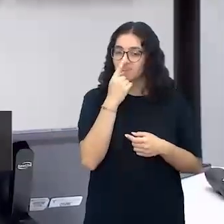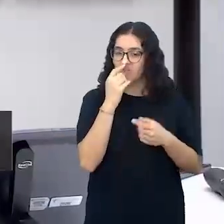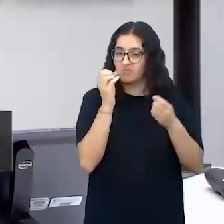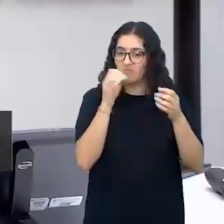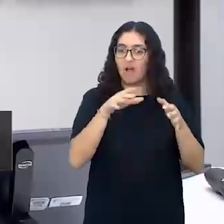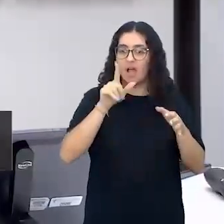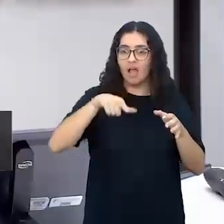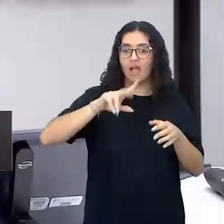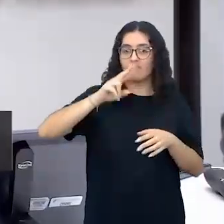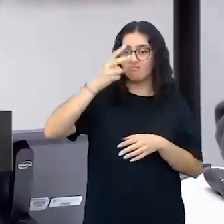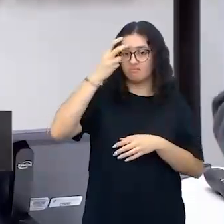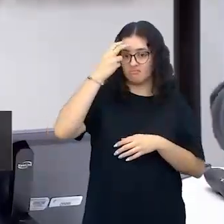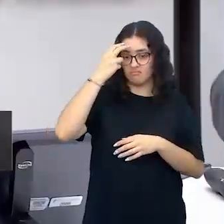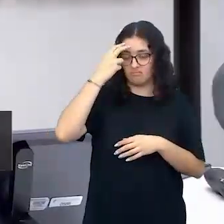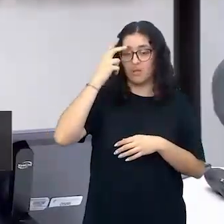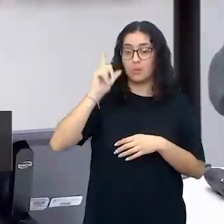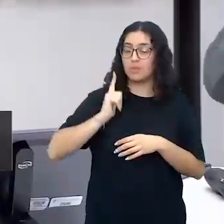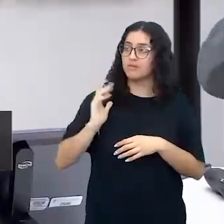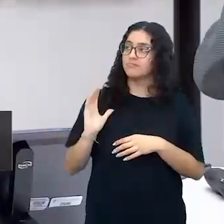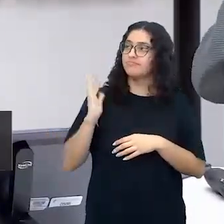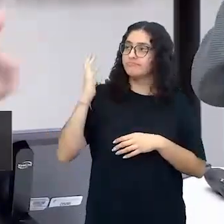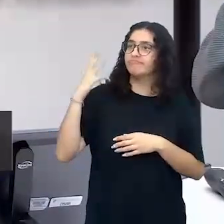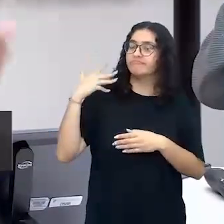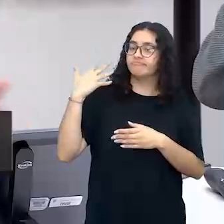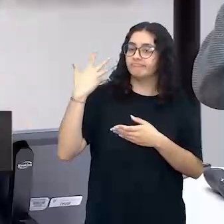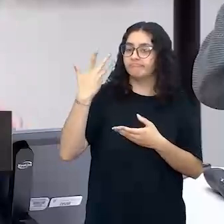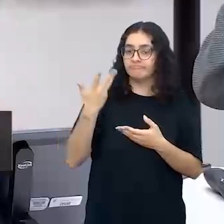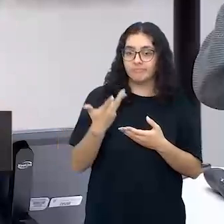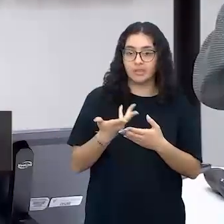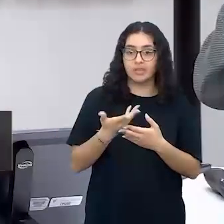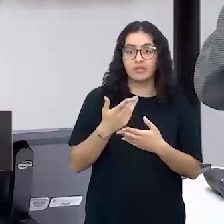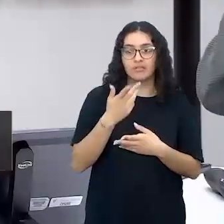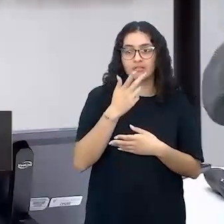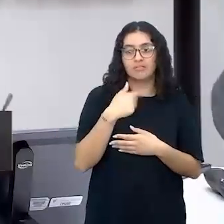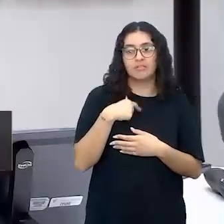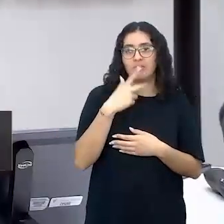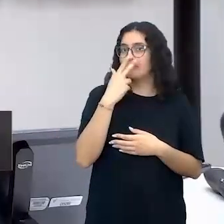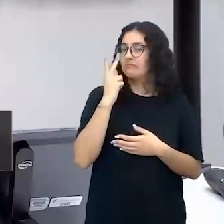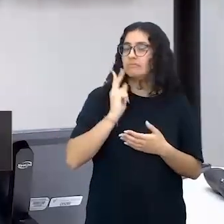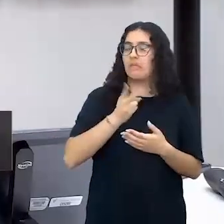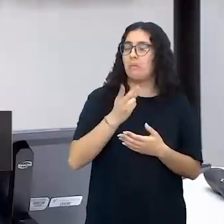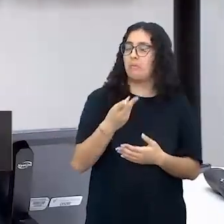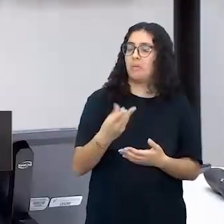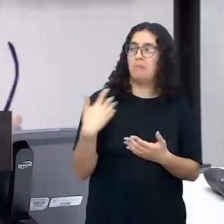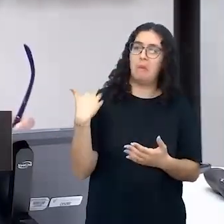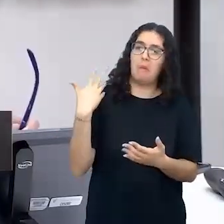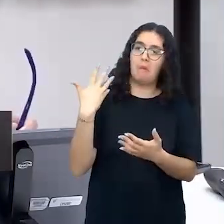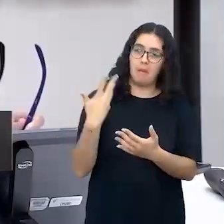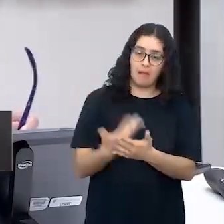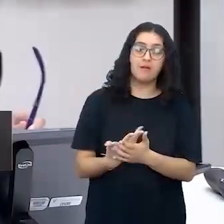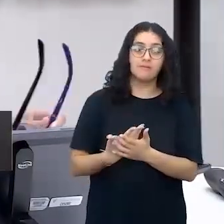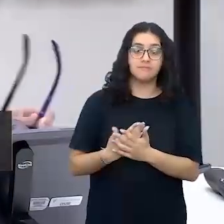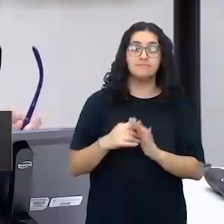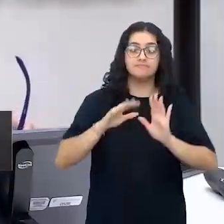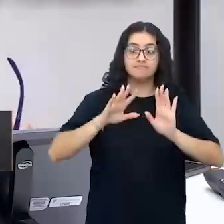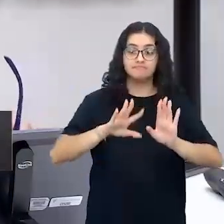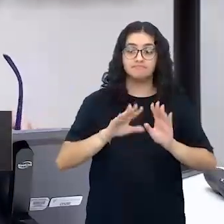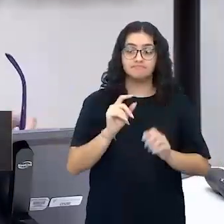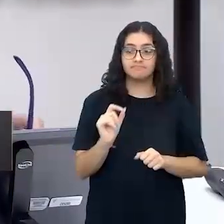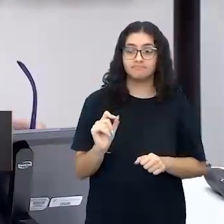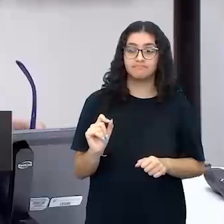questão cultural, né, que vem acontecendo desde praticamente sempre, né? E, então, enfim, só para